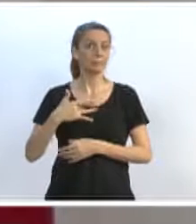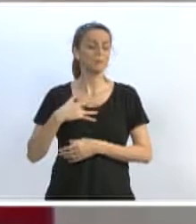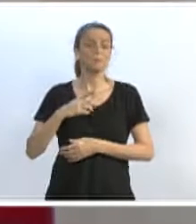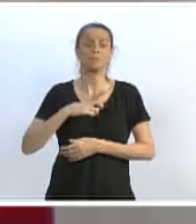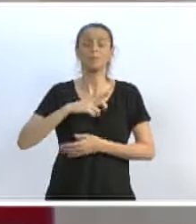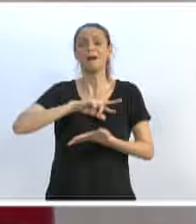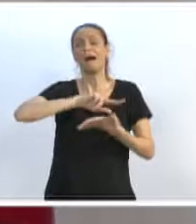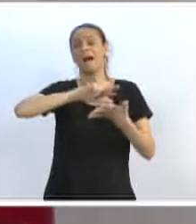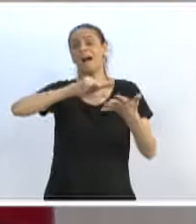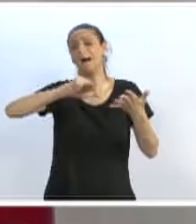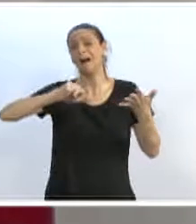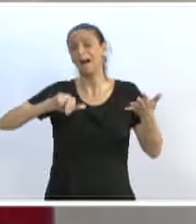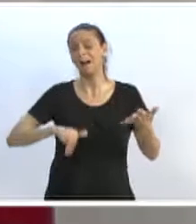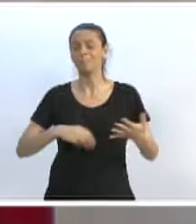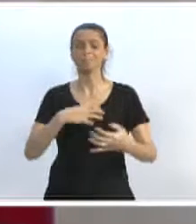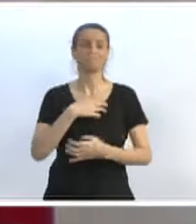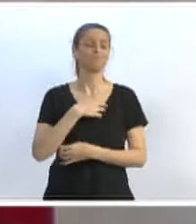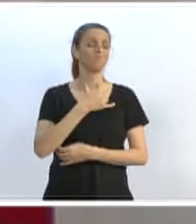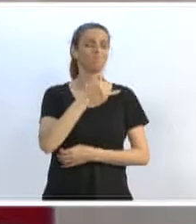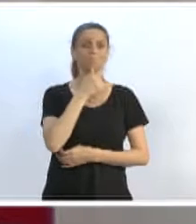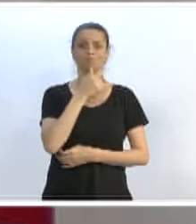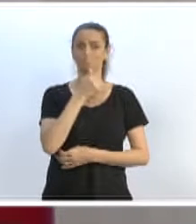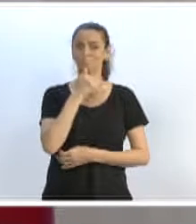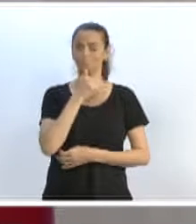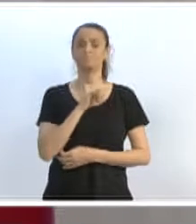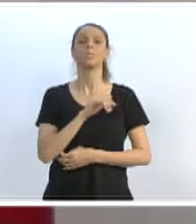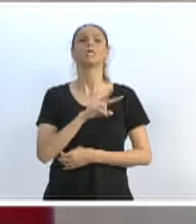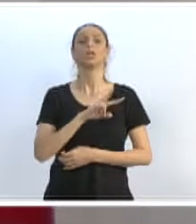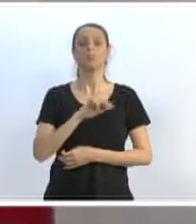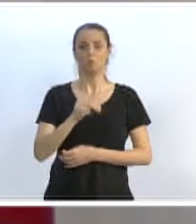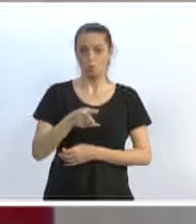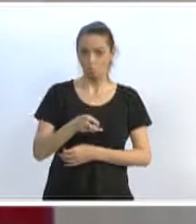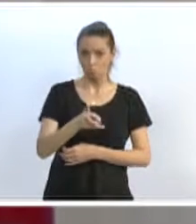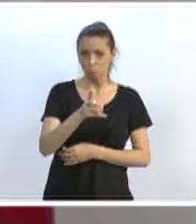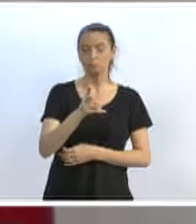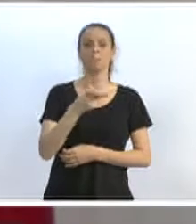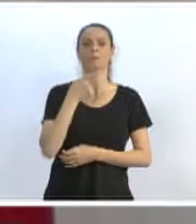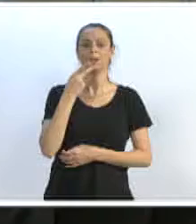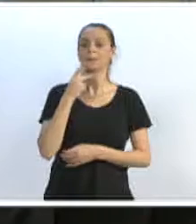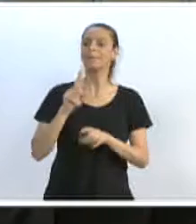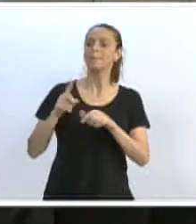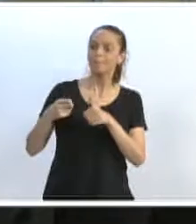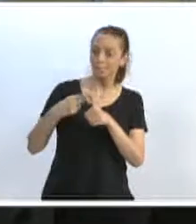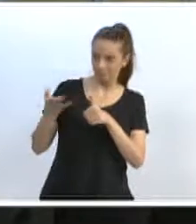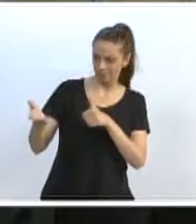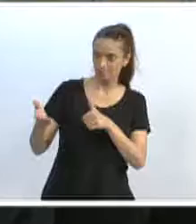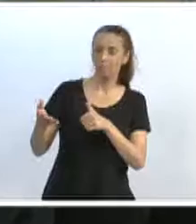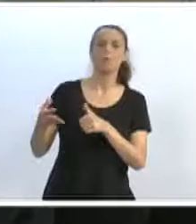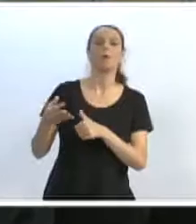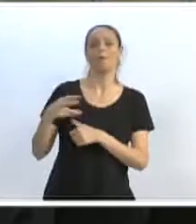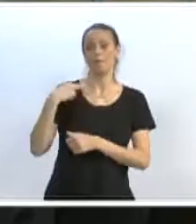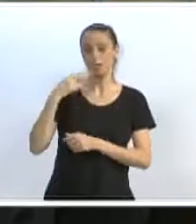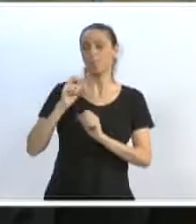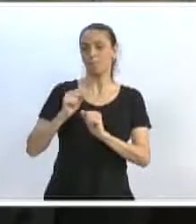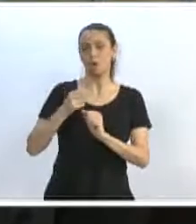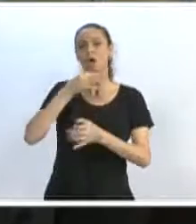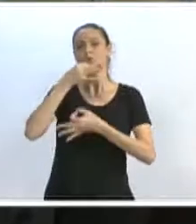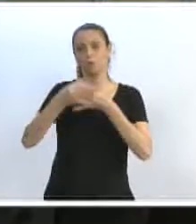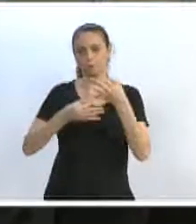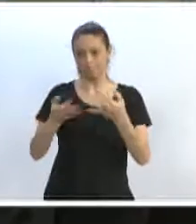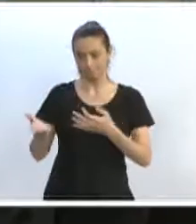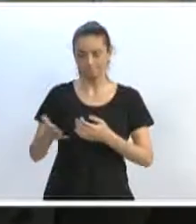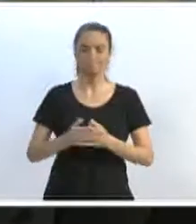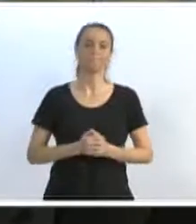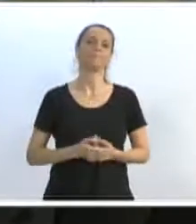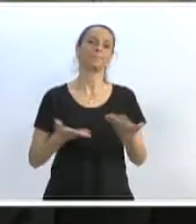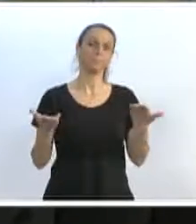diante. Então eu lamento essa situação e vou ainda continuar falando logo após ouvir os meus pares. Com autorização do orador,